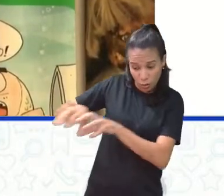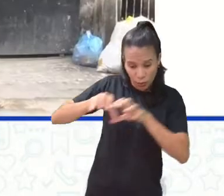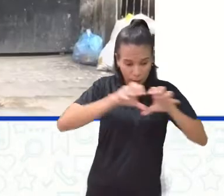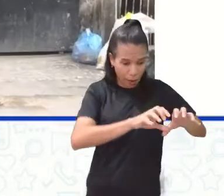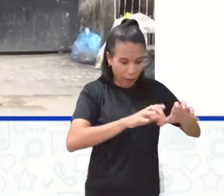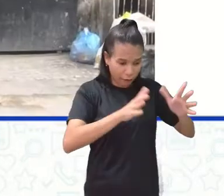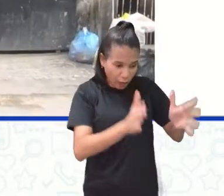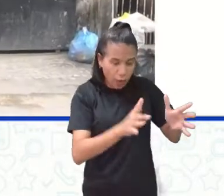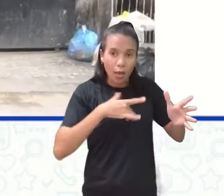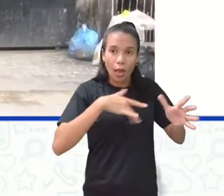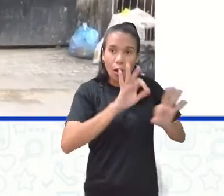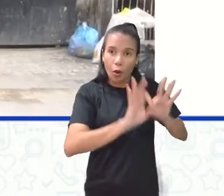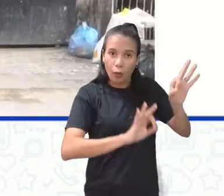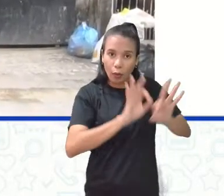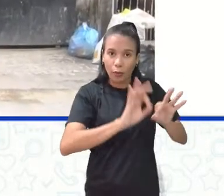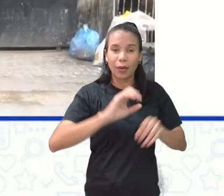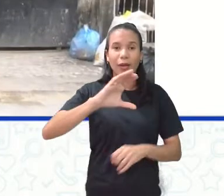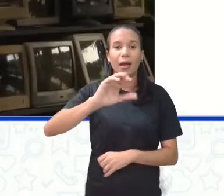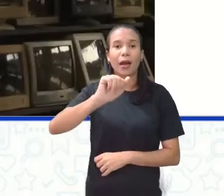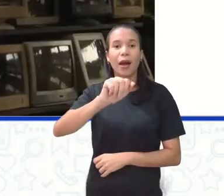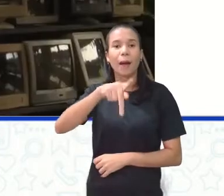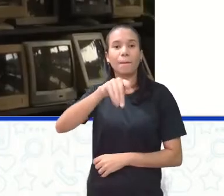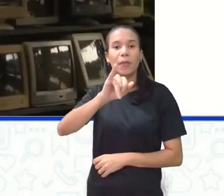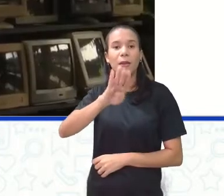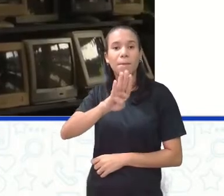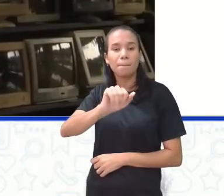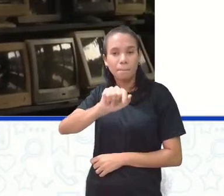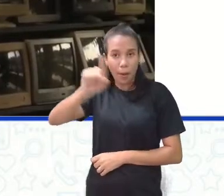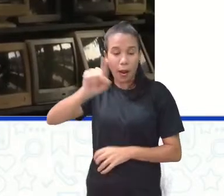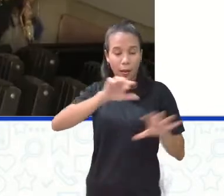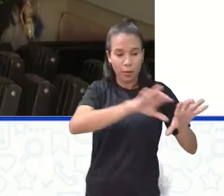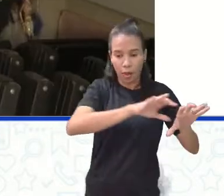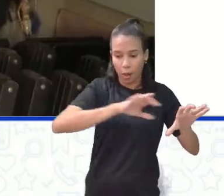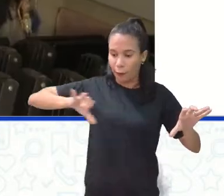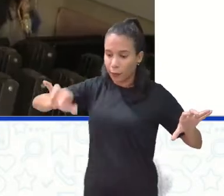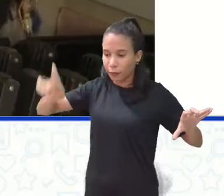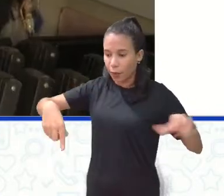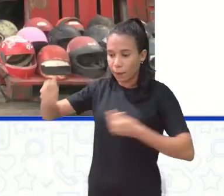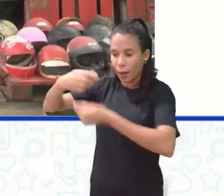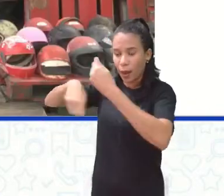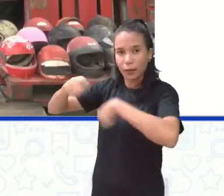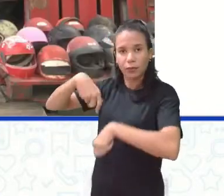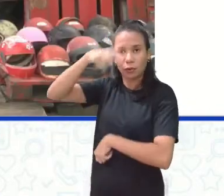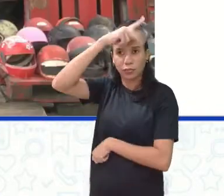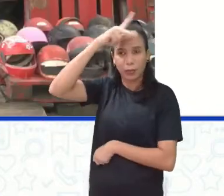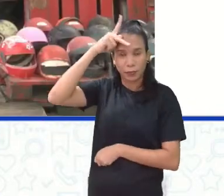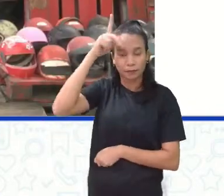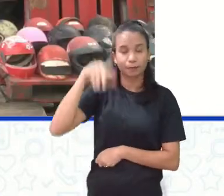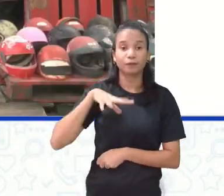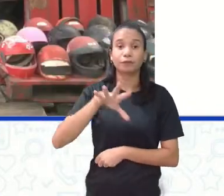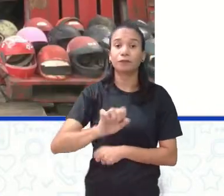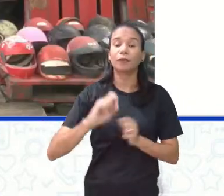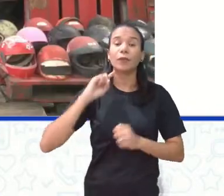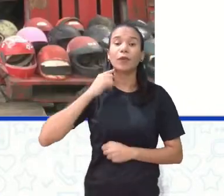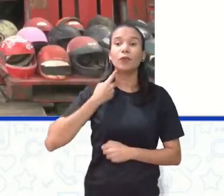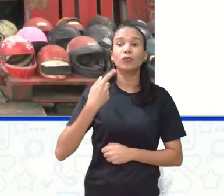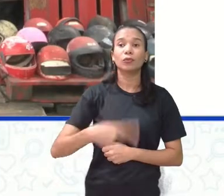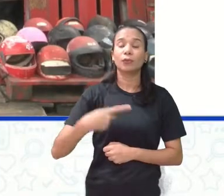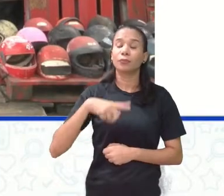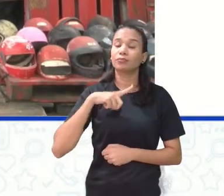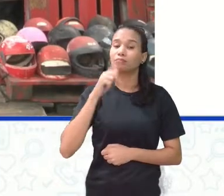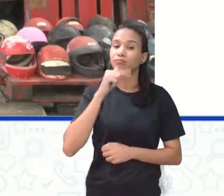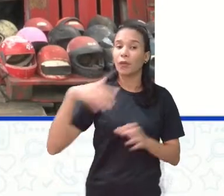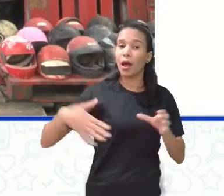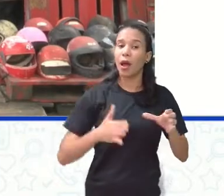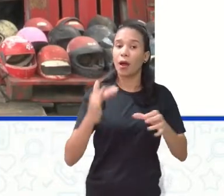movimento, conhecida como Capibar. A outra parte segue para a administração municipal. A coleta de lixo do Rio Capibaribe, que acontece todos os